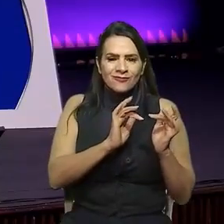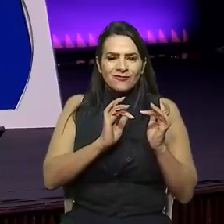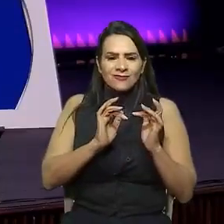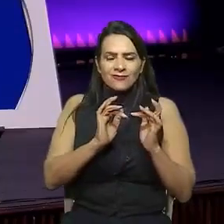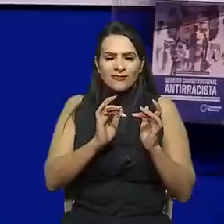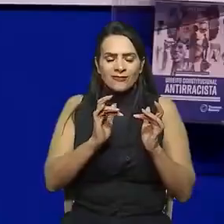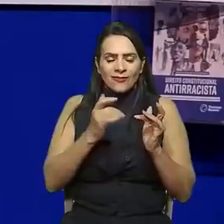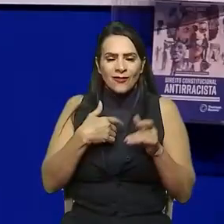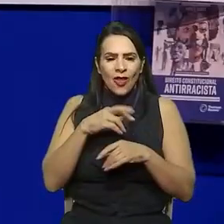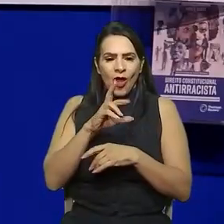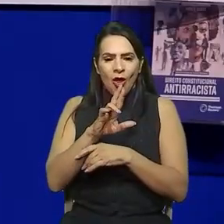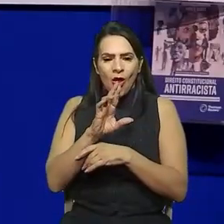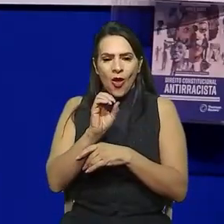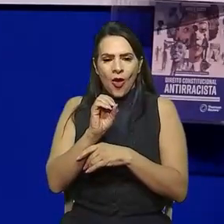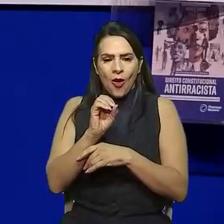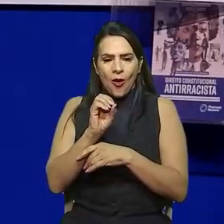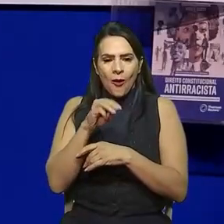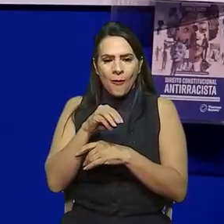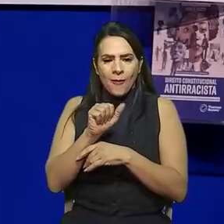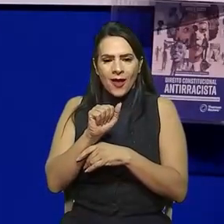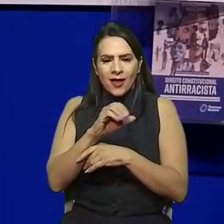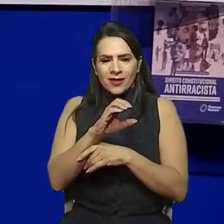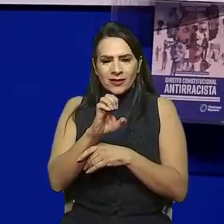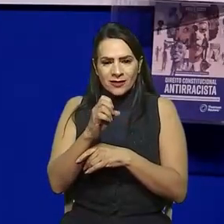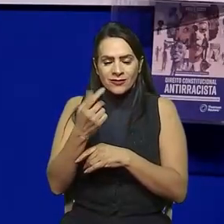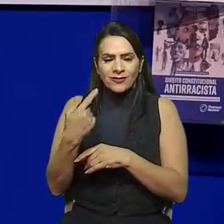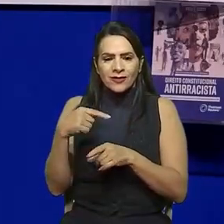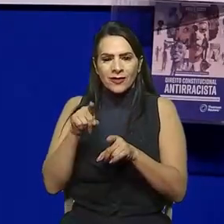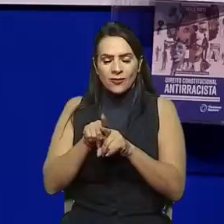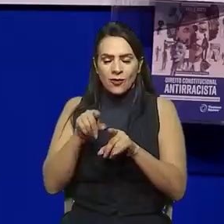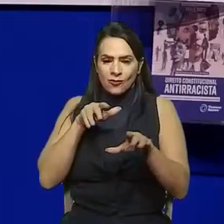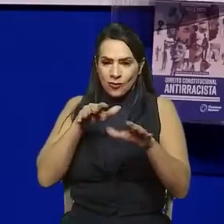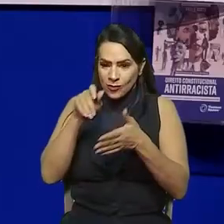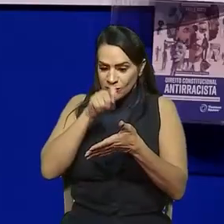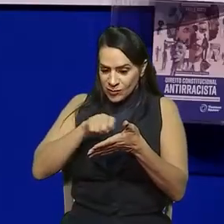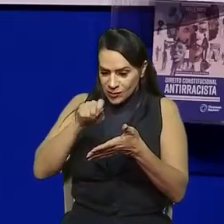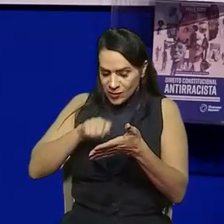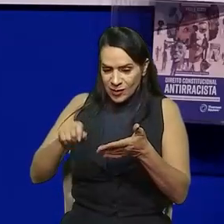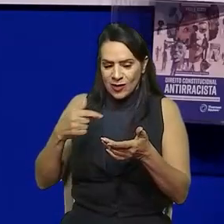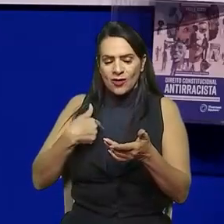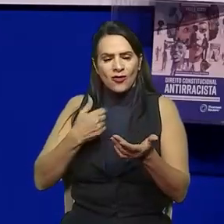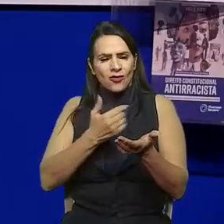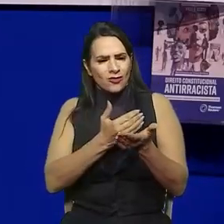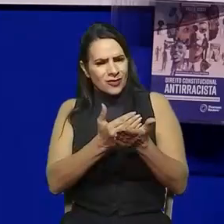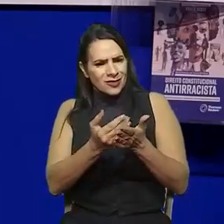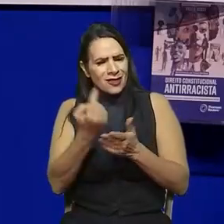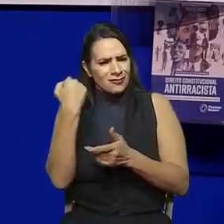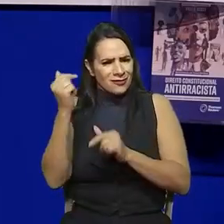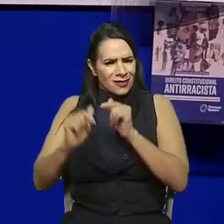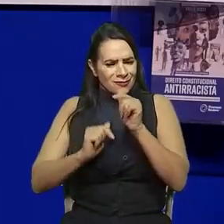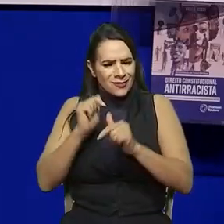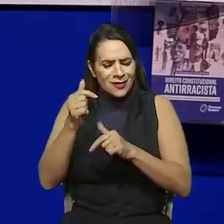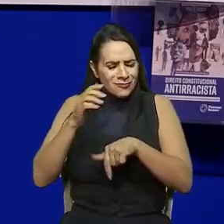escrita, eu comecei a escrever realmente, porque eu trabalhei muito